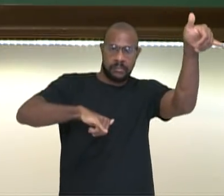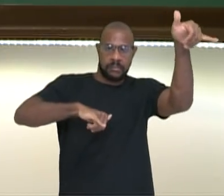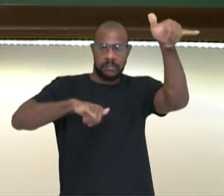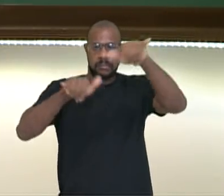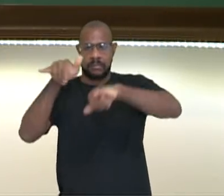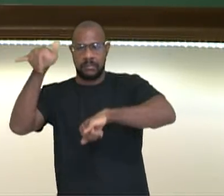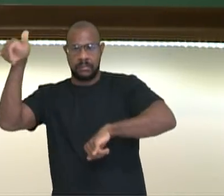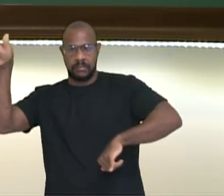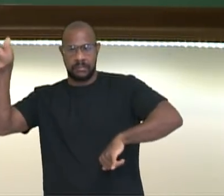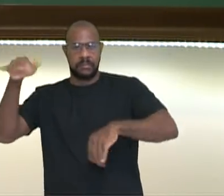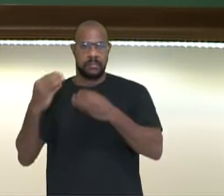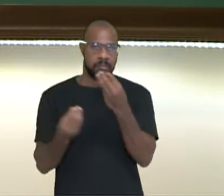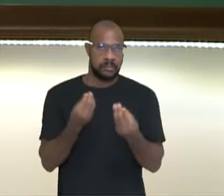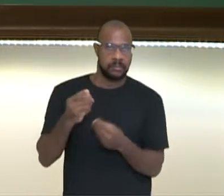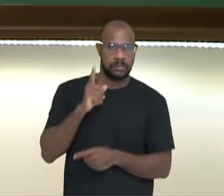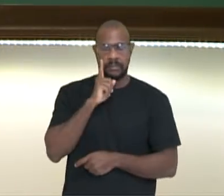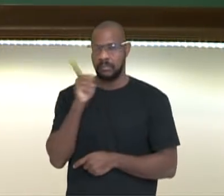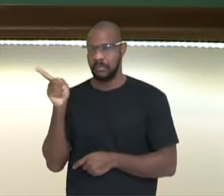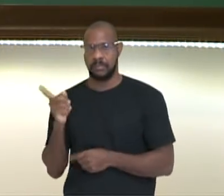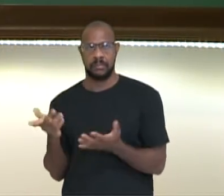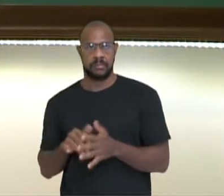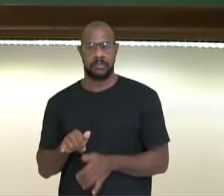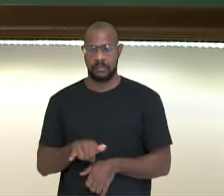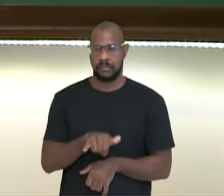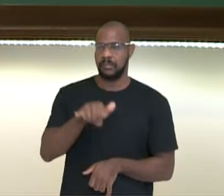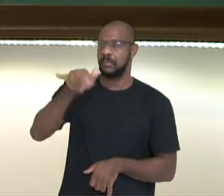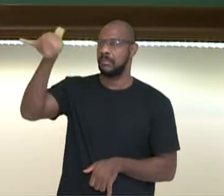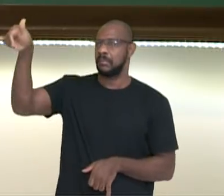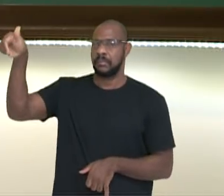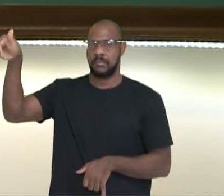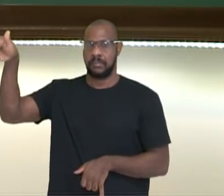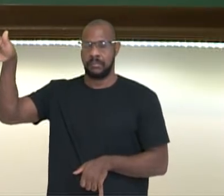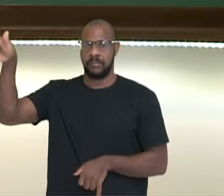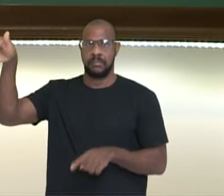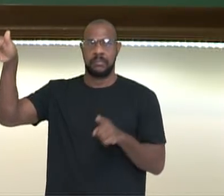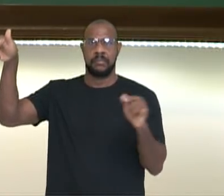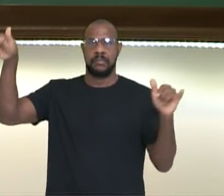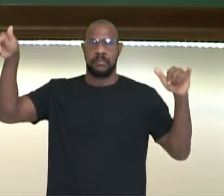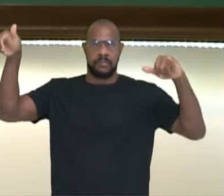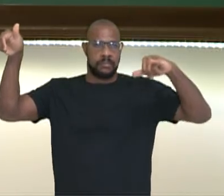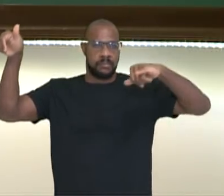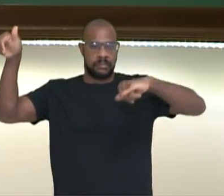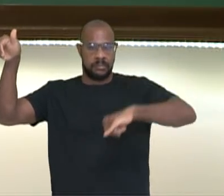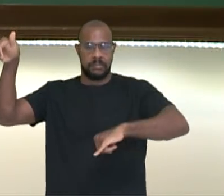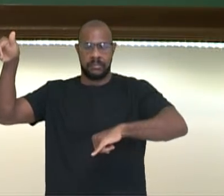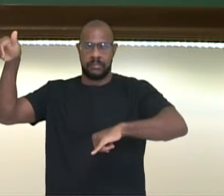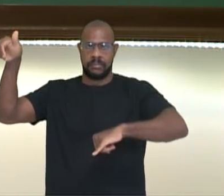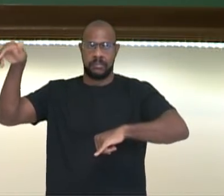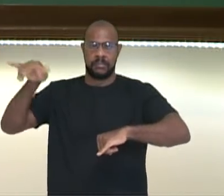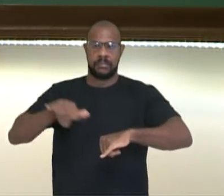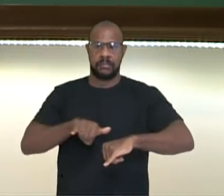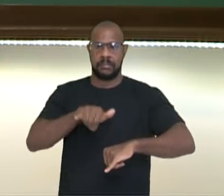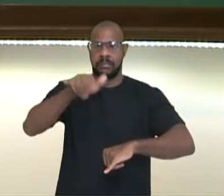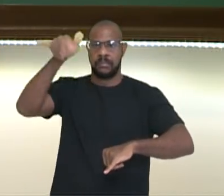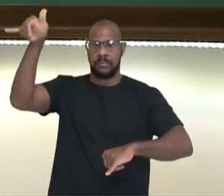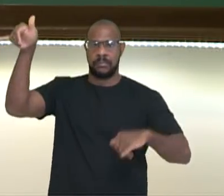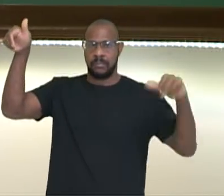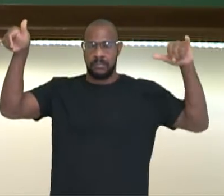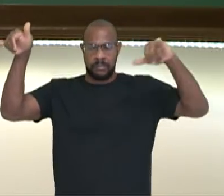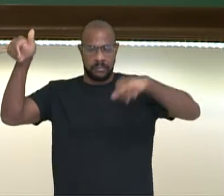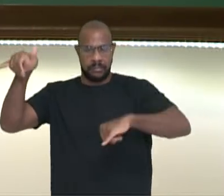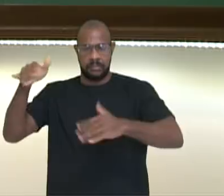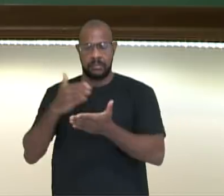nossas pistas aqui, um avião tem que decolar para que outro possa pousar, porque tem um início e tem um